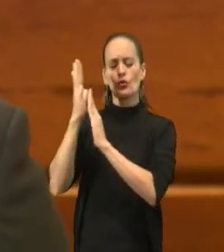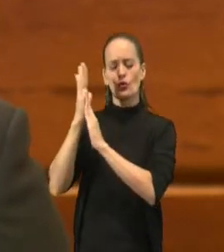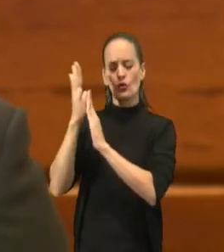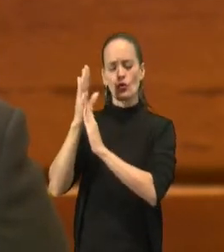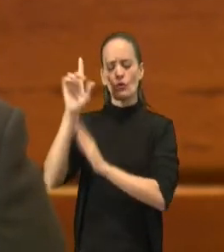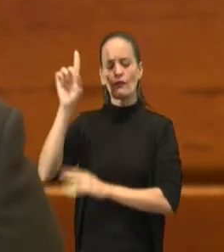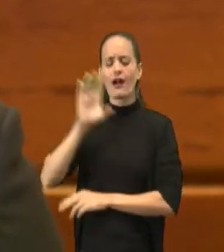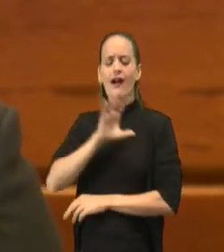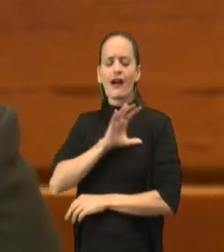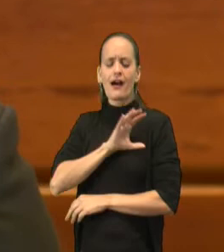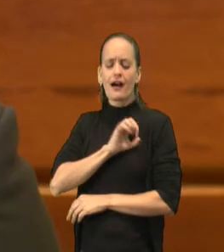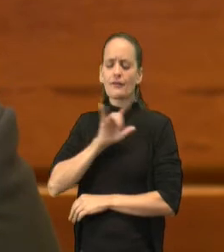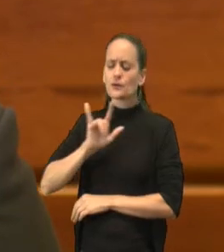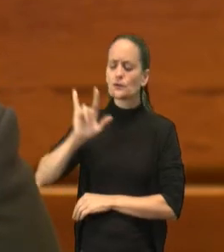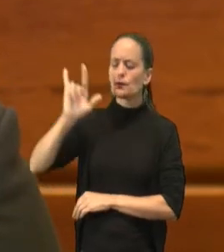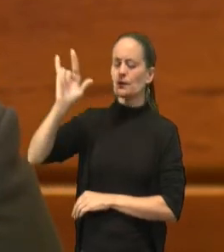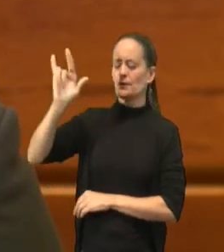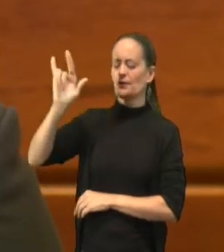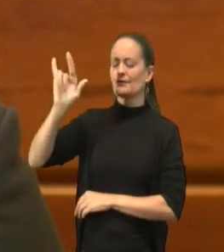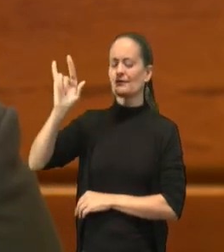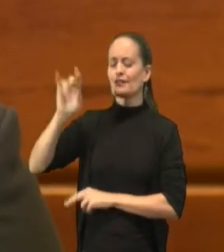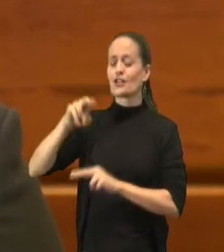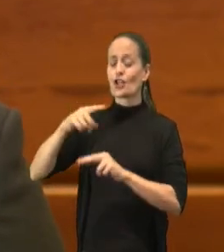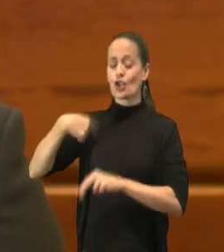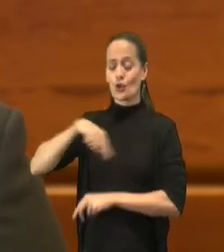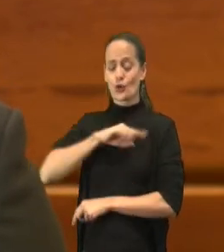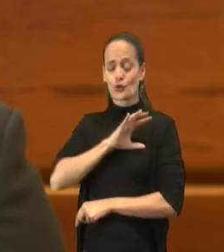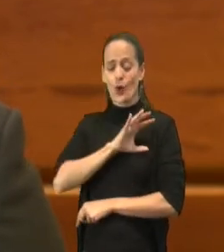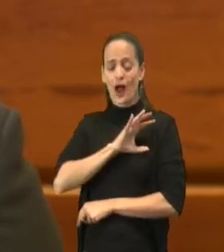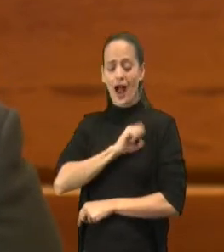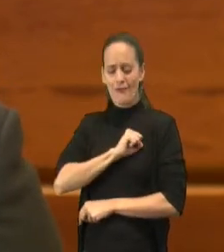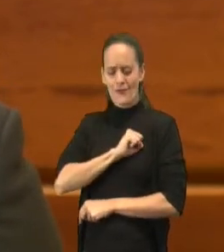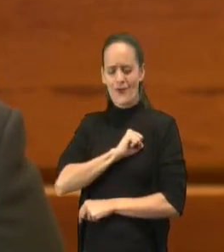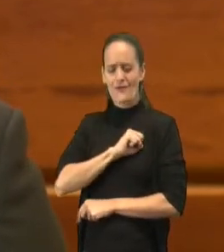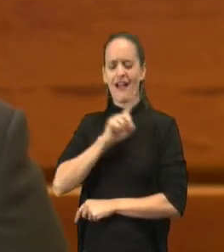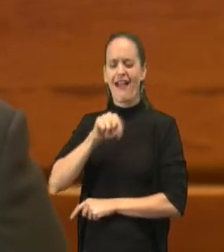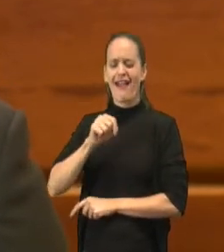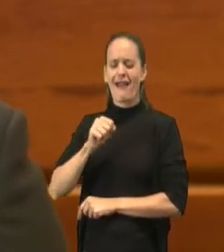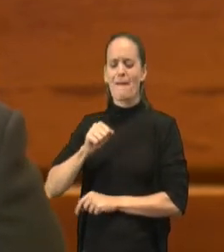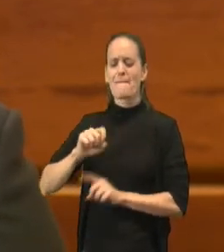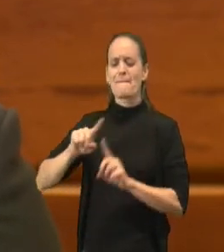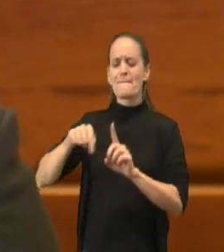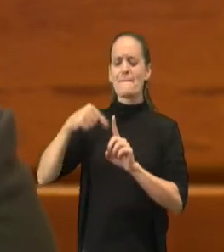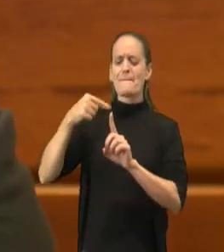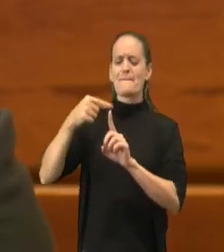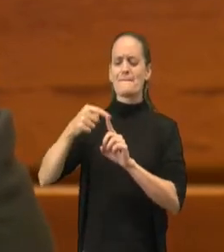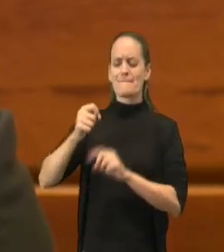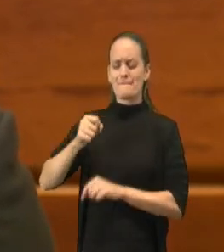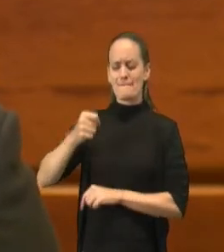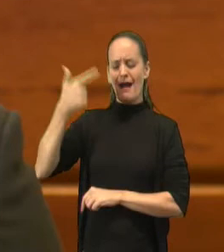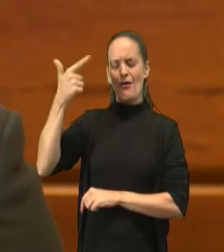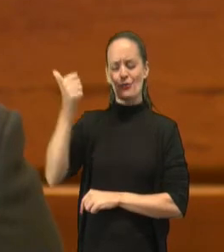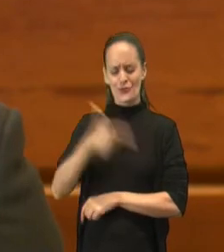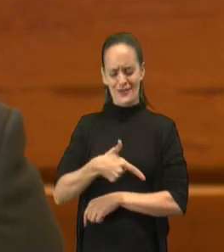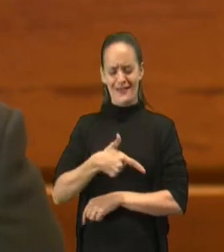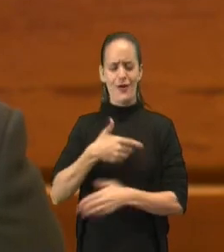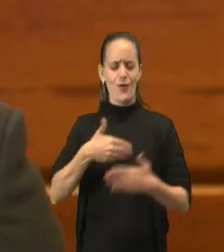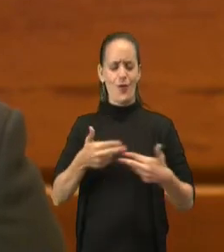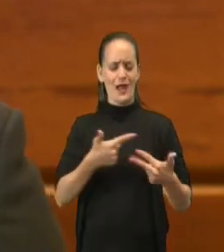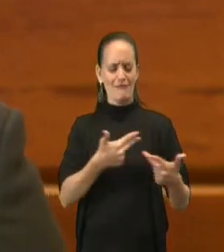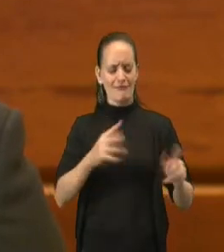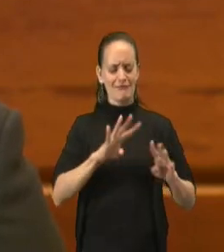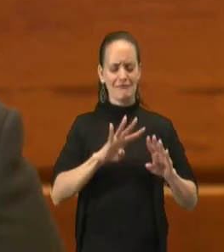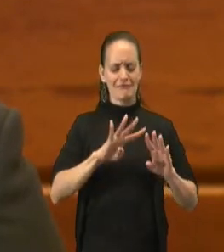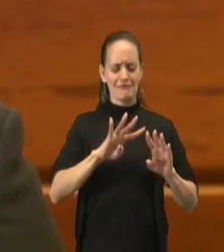te ama. E o nosso amor por ti, Senhor, é maior do que qualquer crise, qualquer pandemia. E em